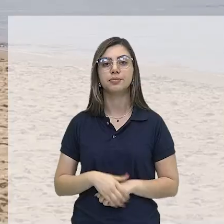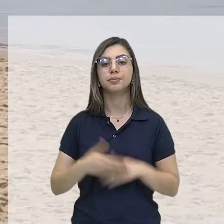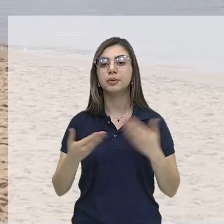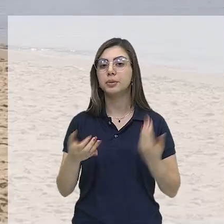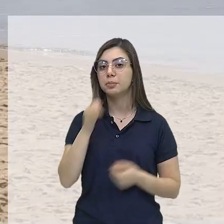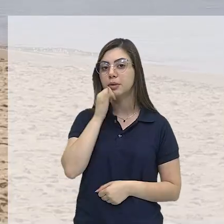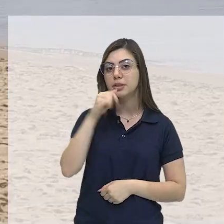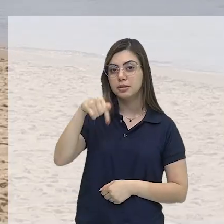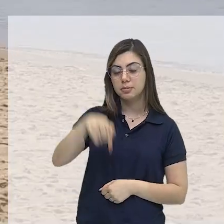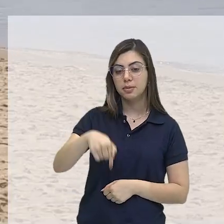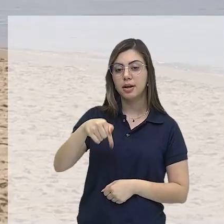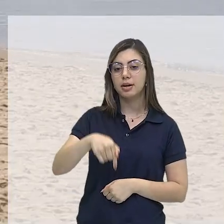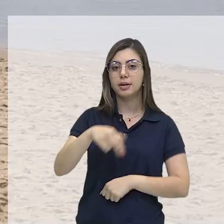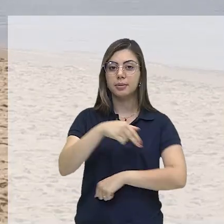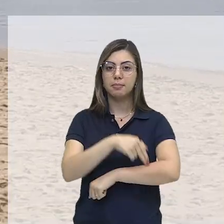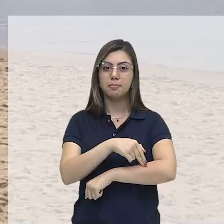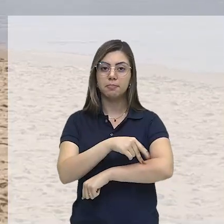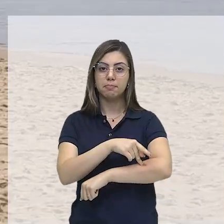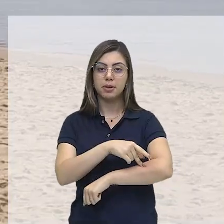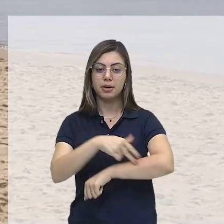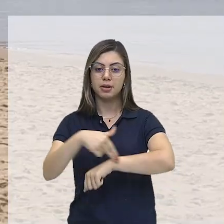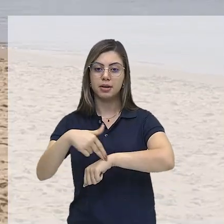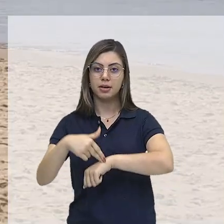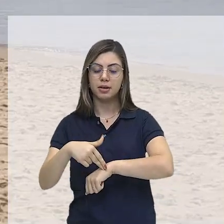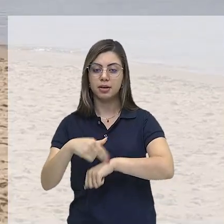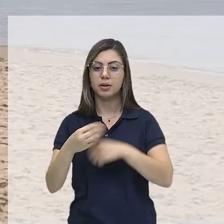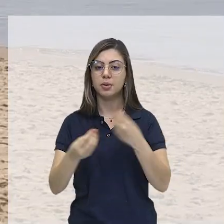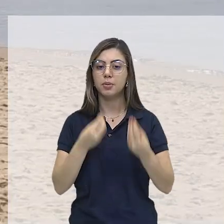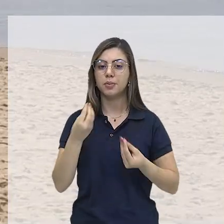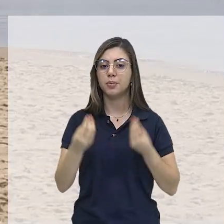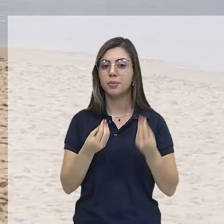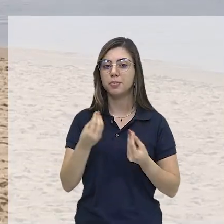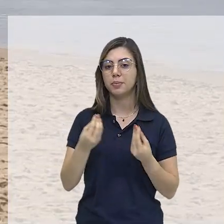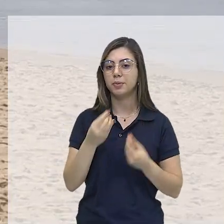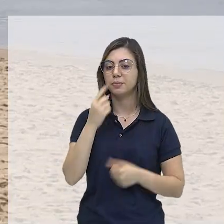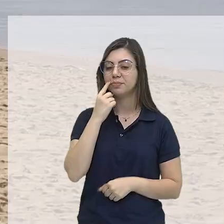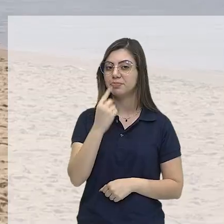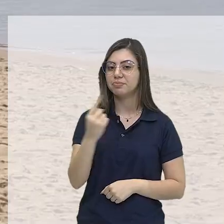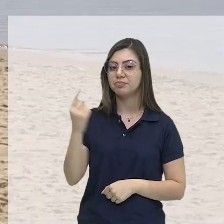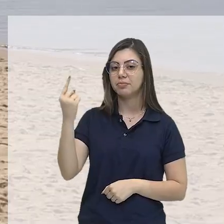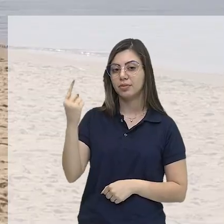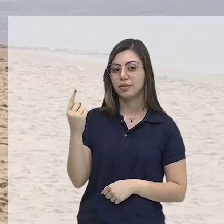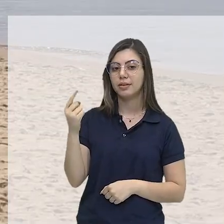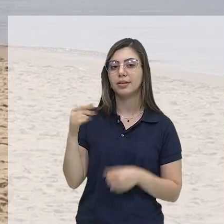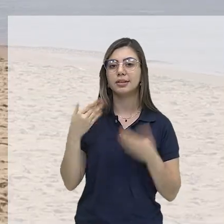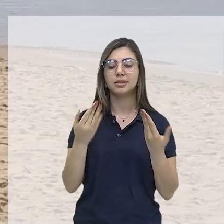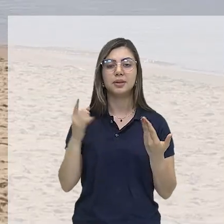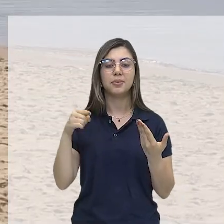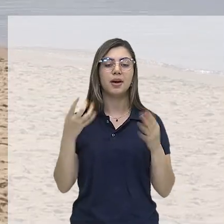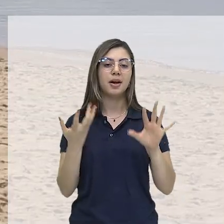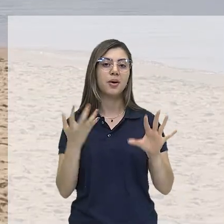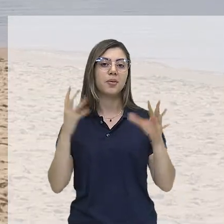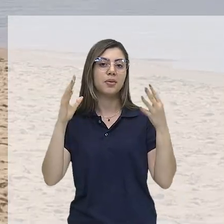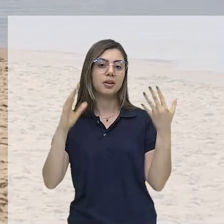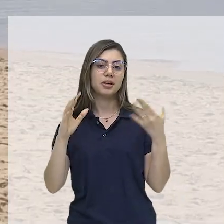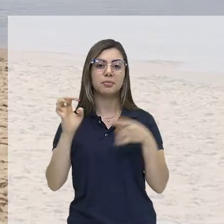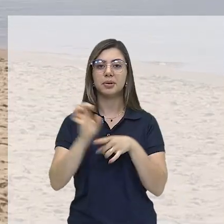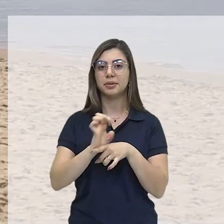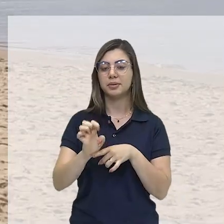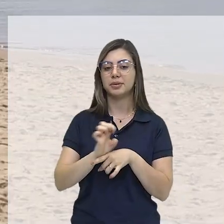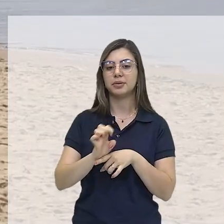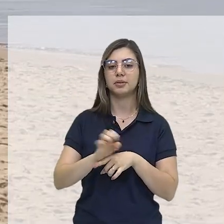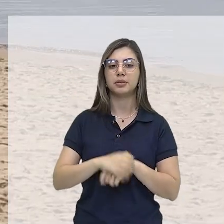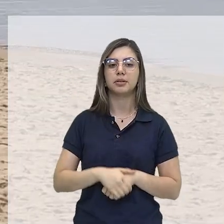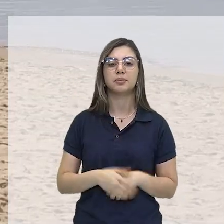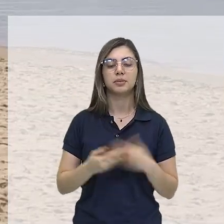latitudes. Aqui na Praia da Ponta Negra, estamos experimentando diretamente as condições típicas